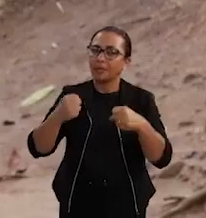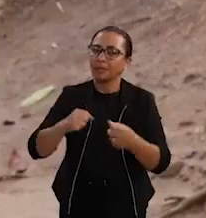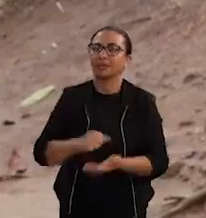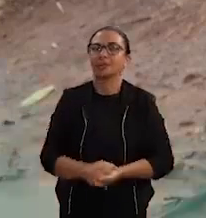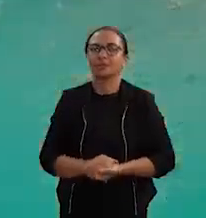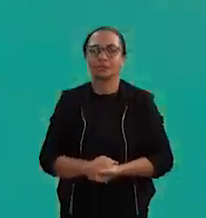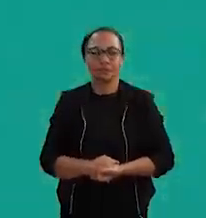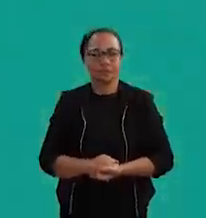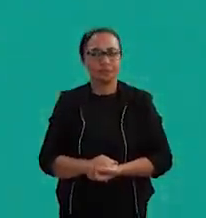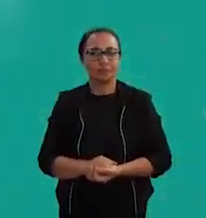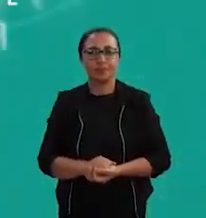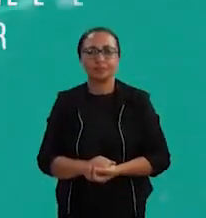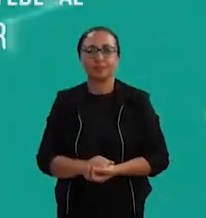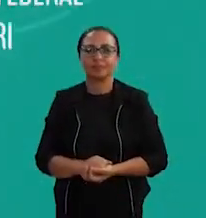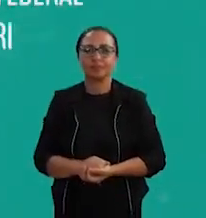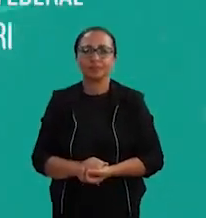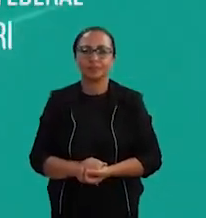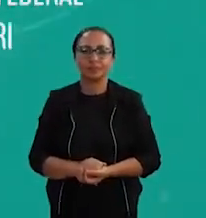precisa dela.